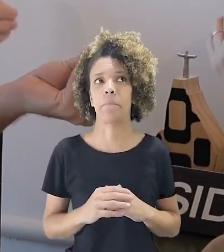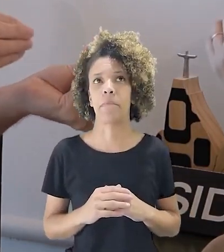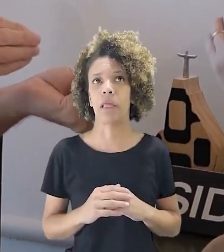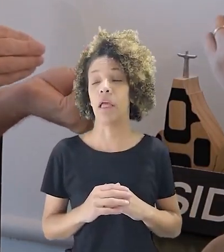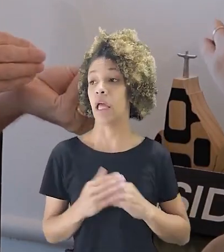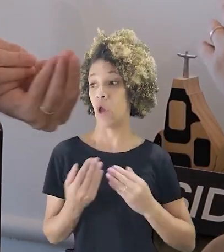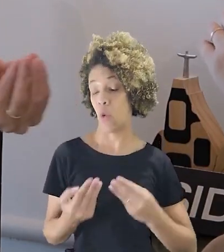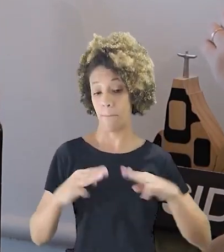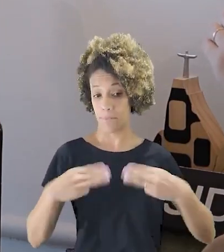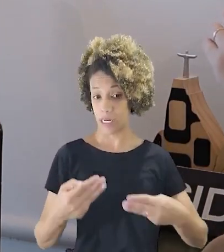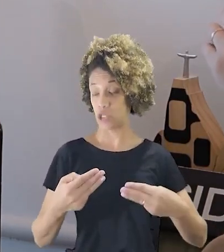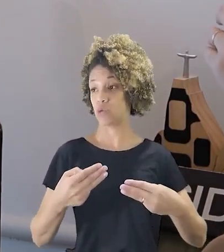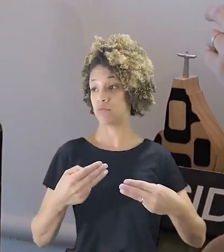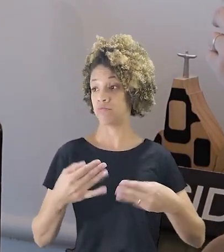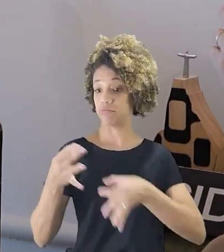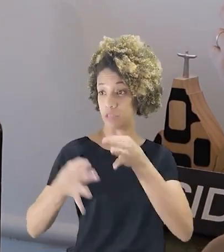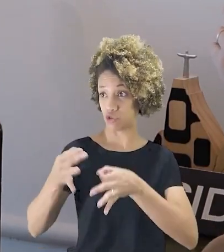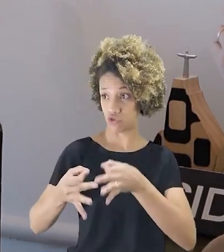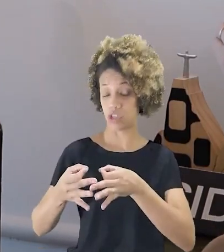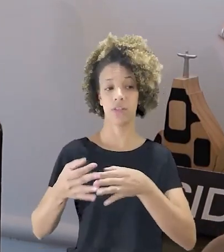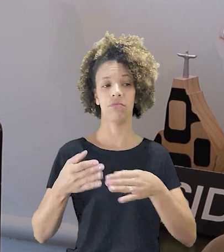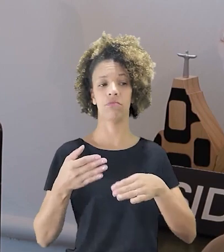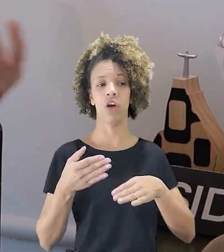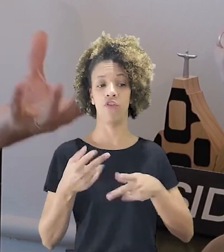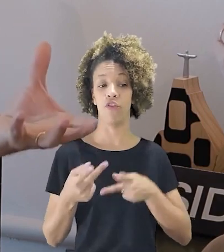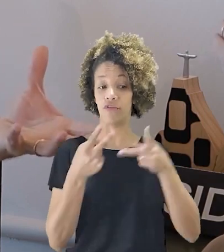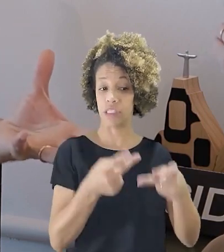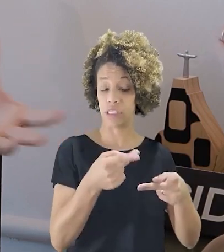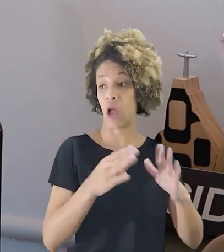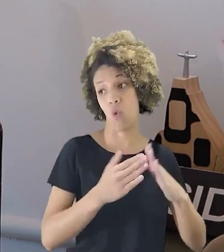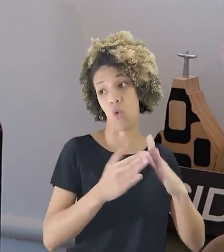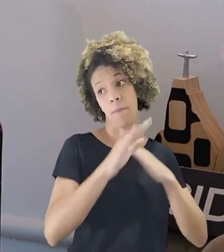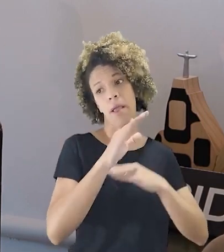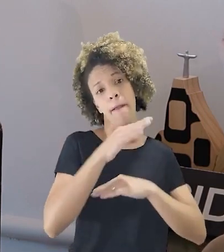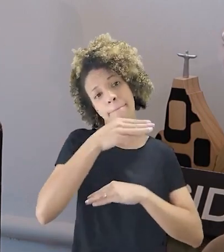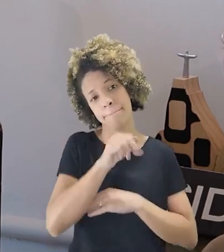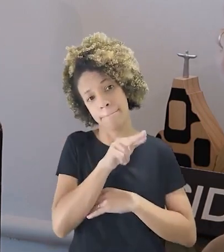o ministro da Justiça foi visitar um complexo de favelas na Maré.